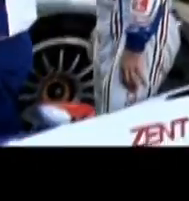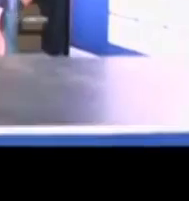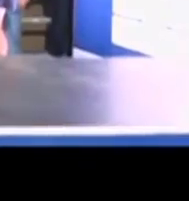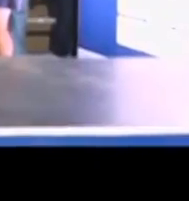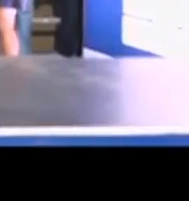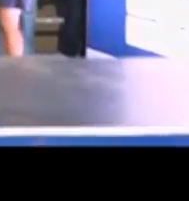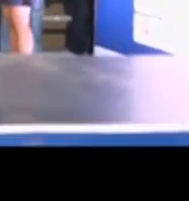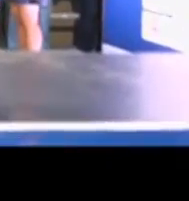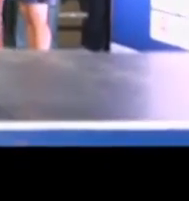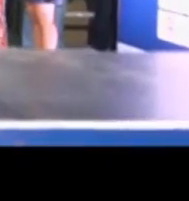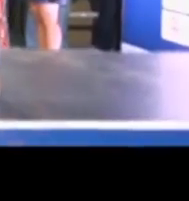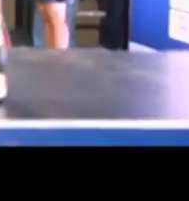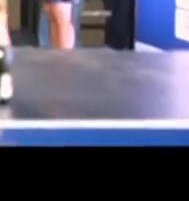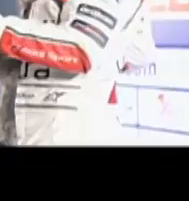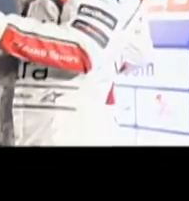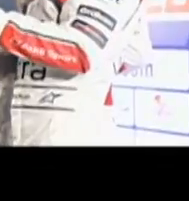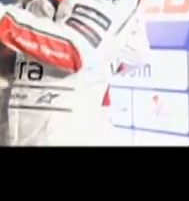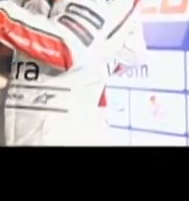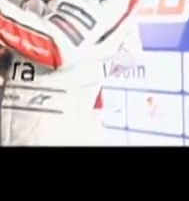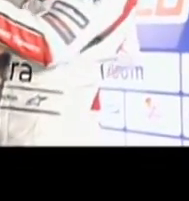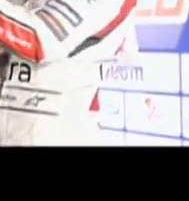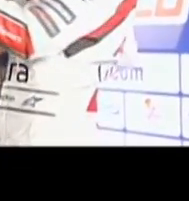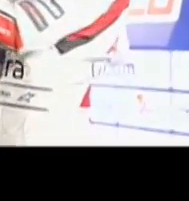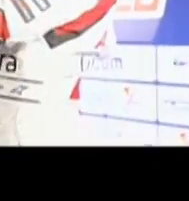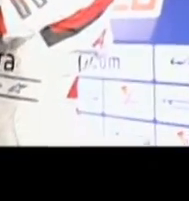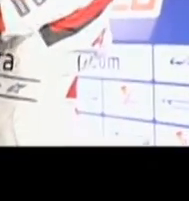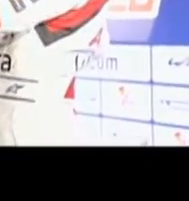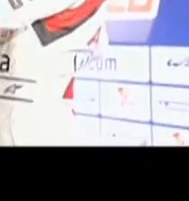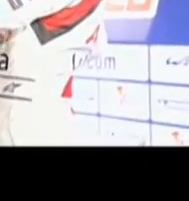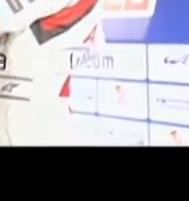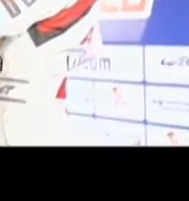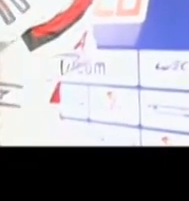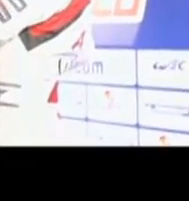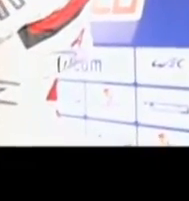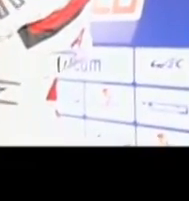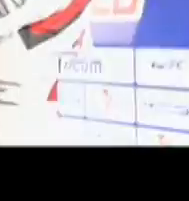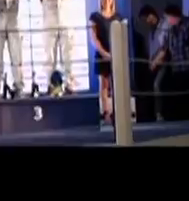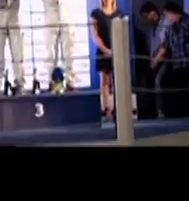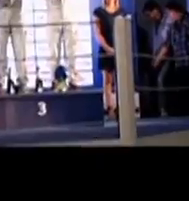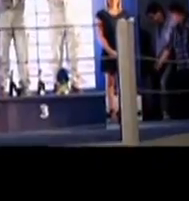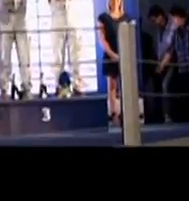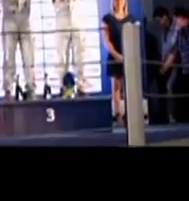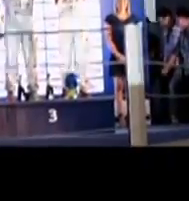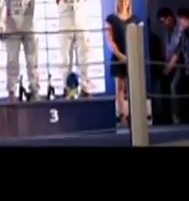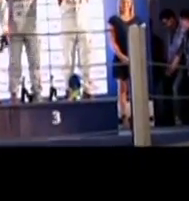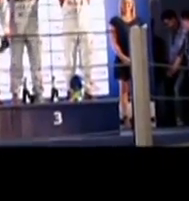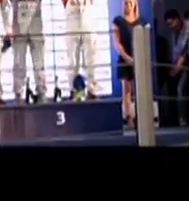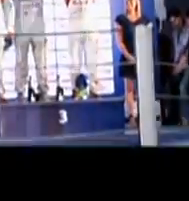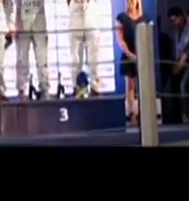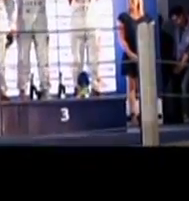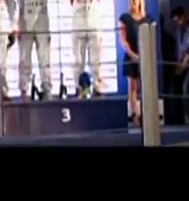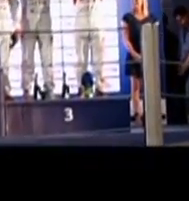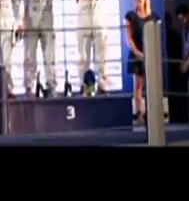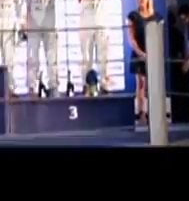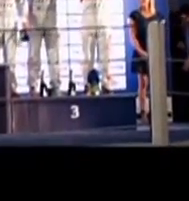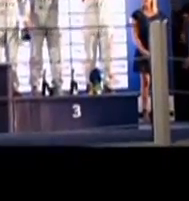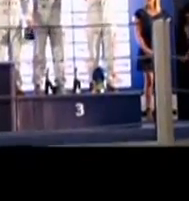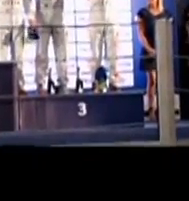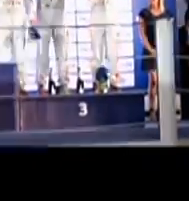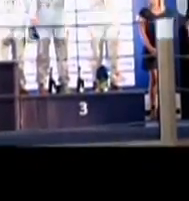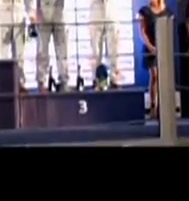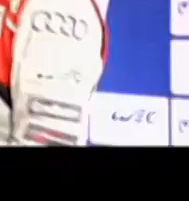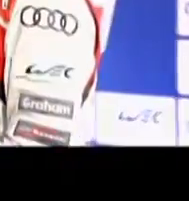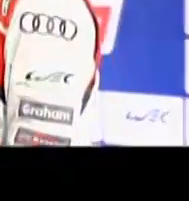A bandeirada de chegada não encerrou nada. Pelo contrário, está começando agora uma aliança entre a